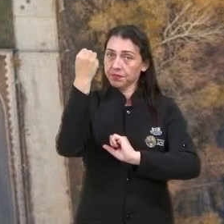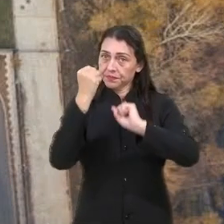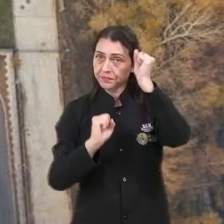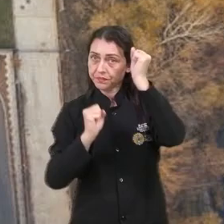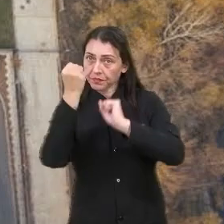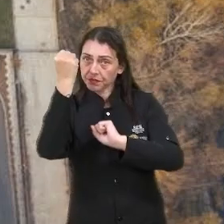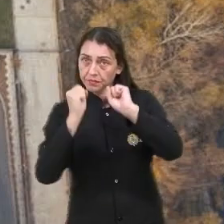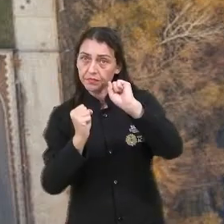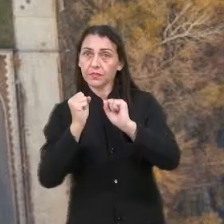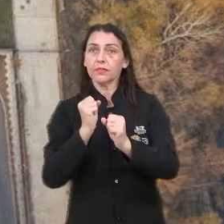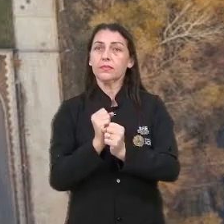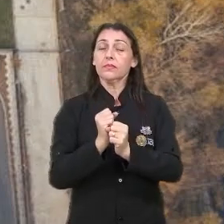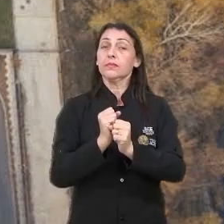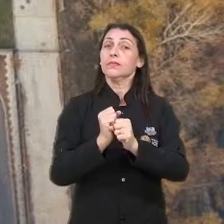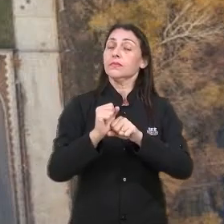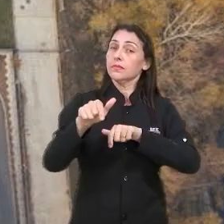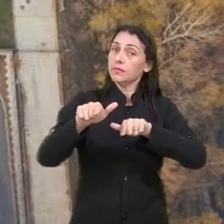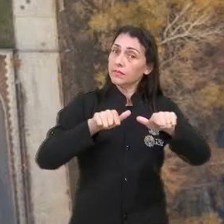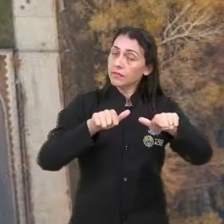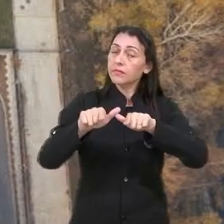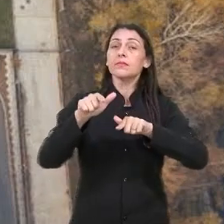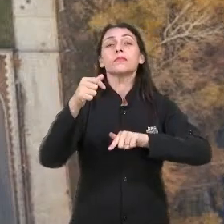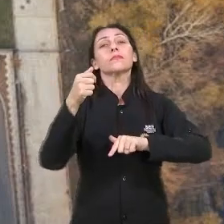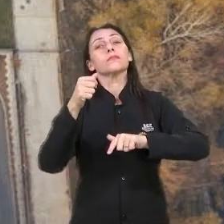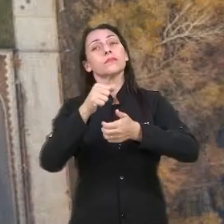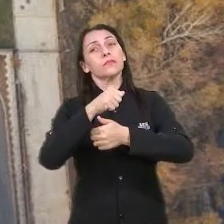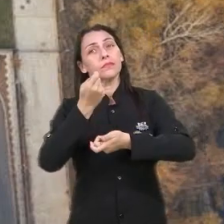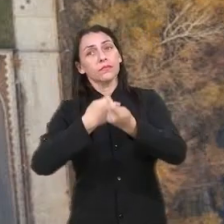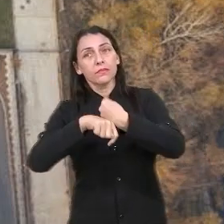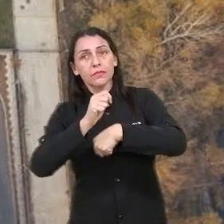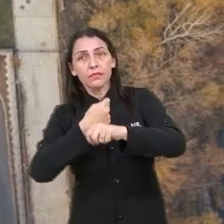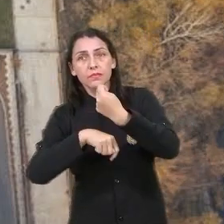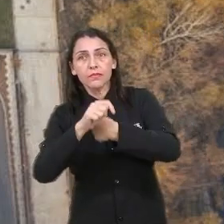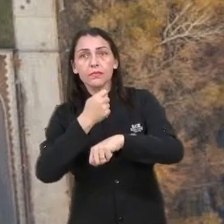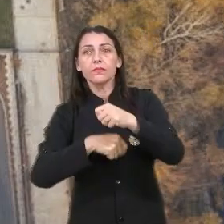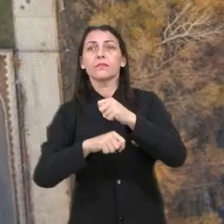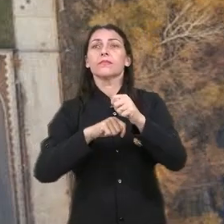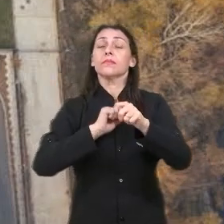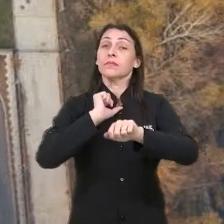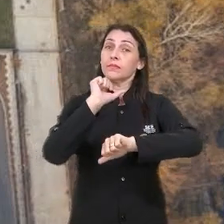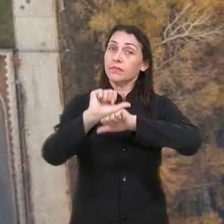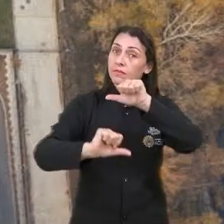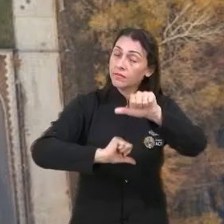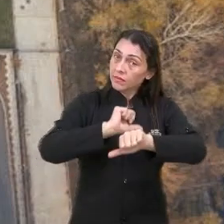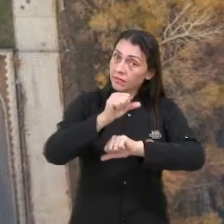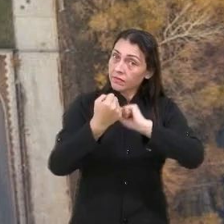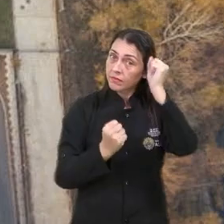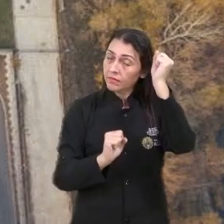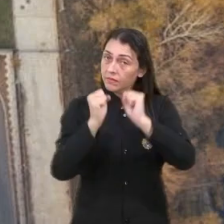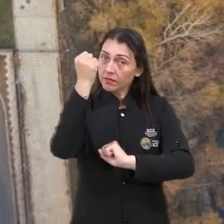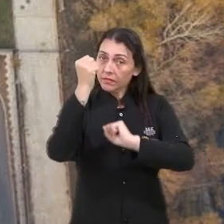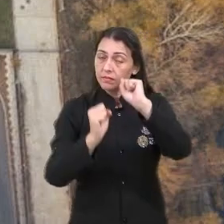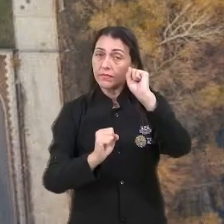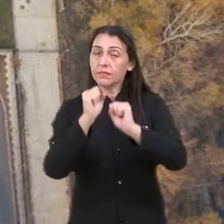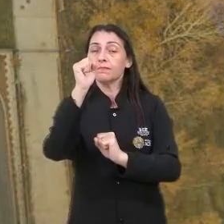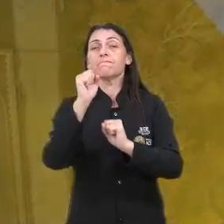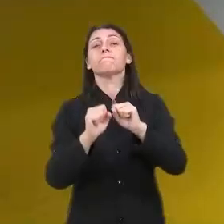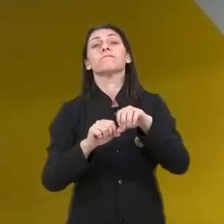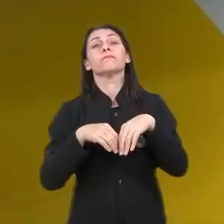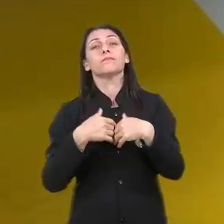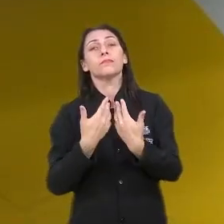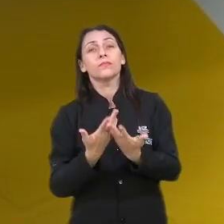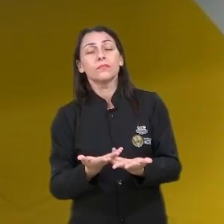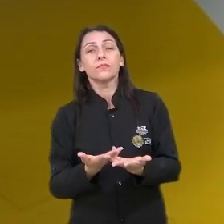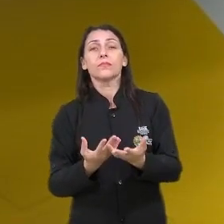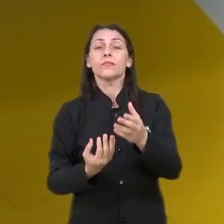indústria. A indústria é uma atividade econômica, ou a atividade industrial é uma atividade que vem